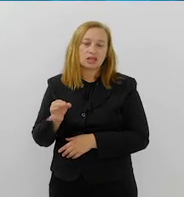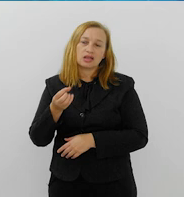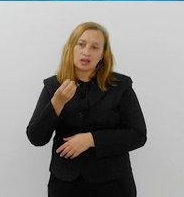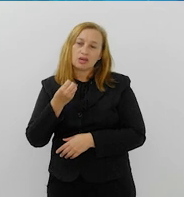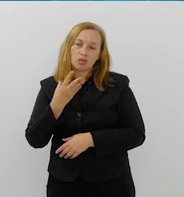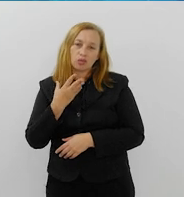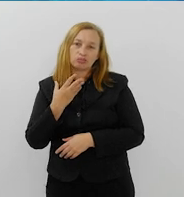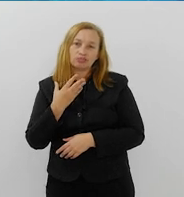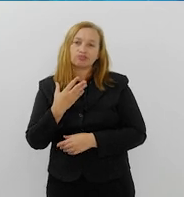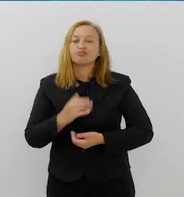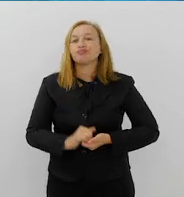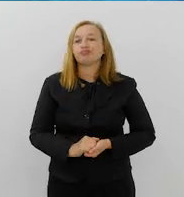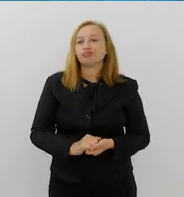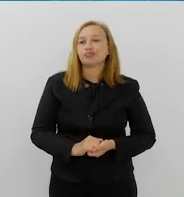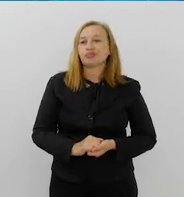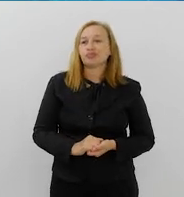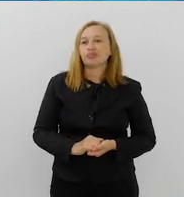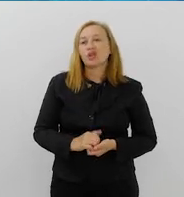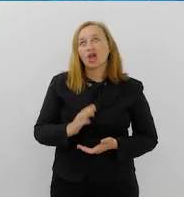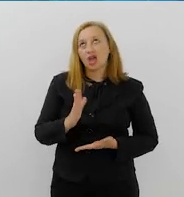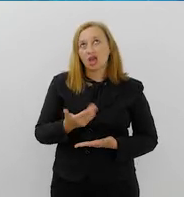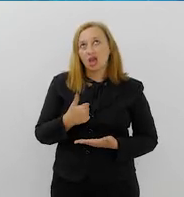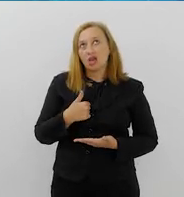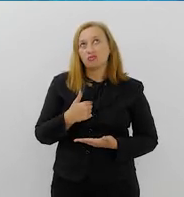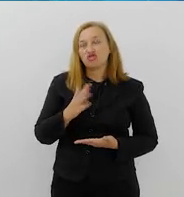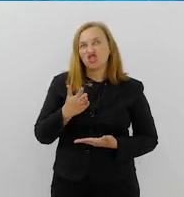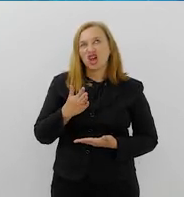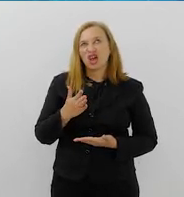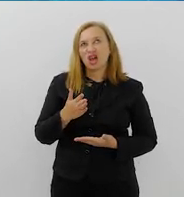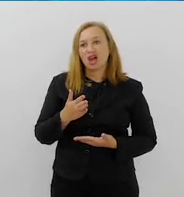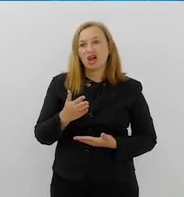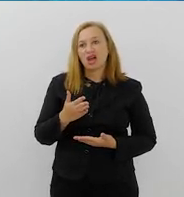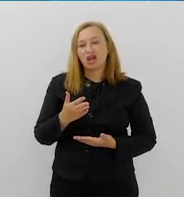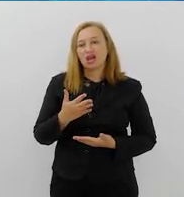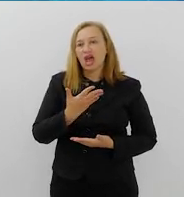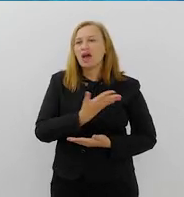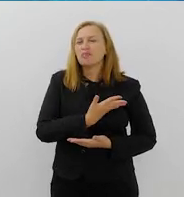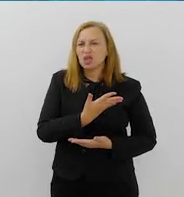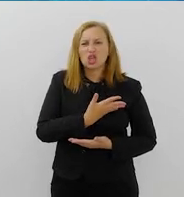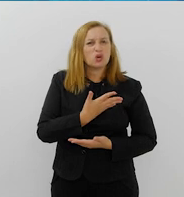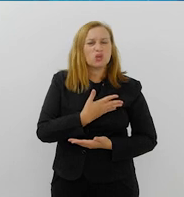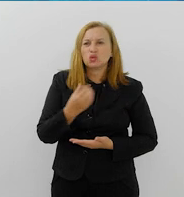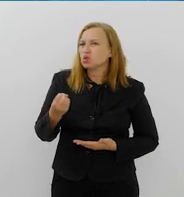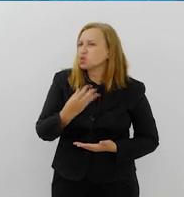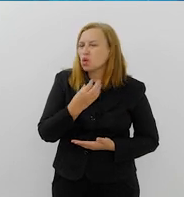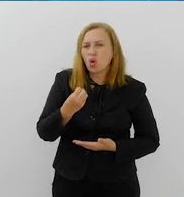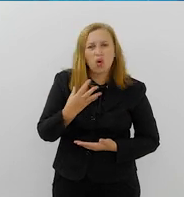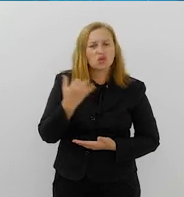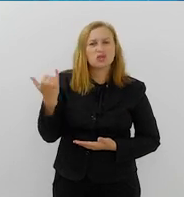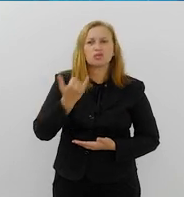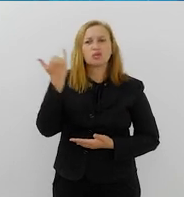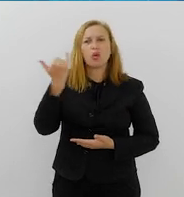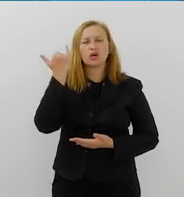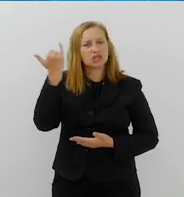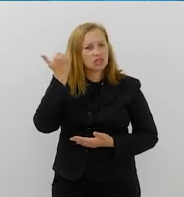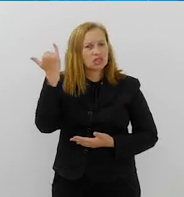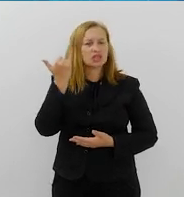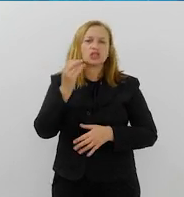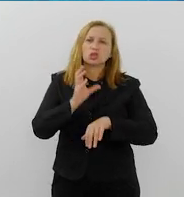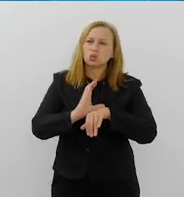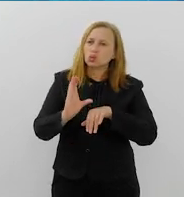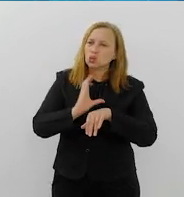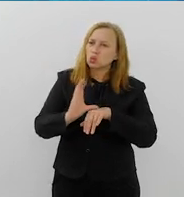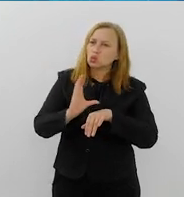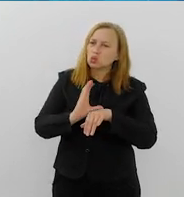certeza tem um lado positivo, né? Eu mesma fiz amigos importantes, virtualmente falando, através